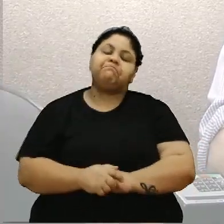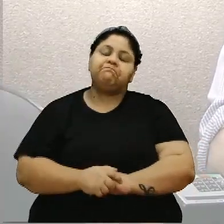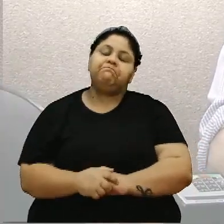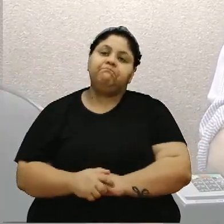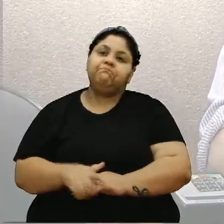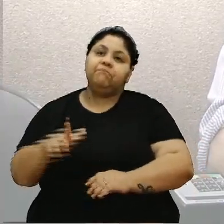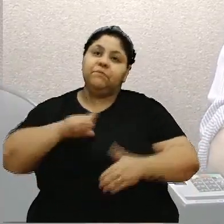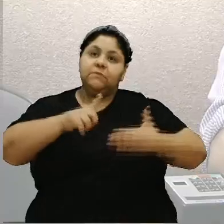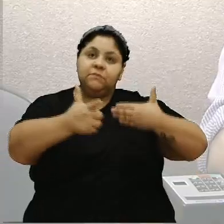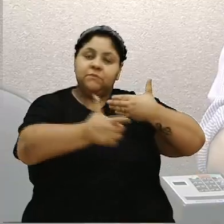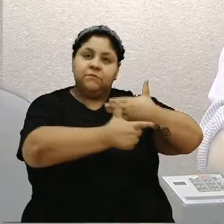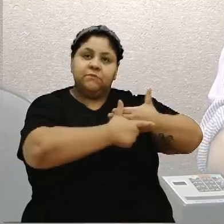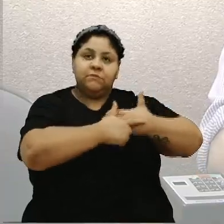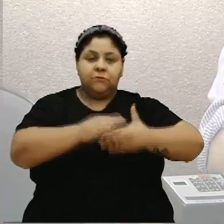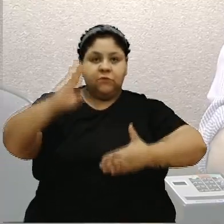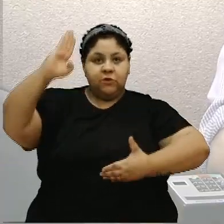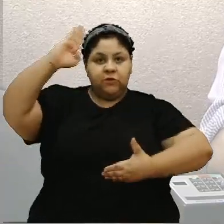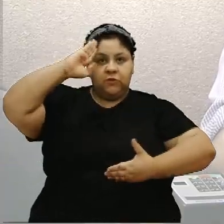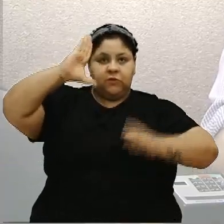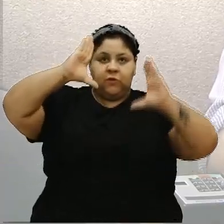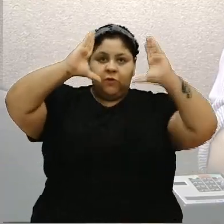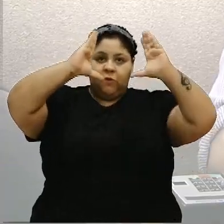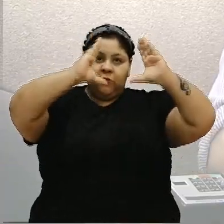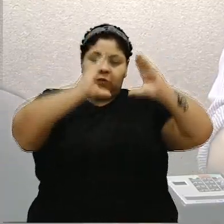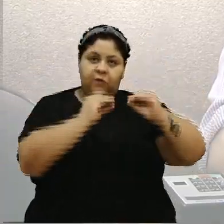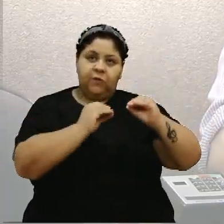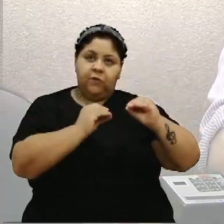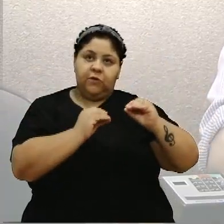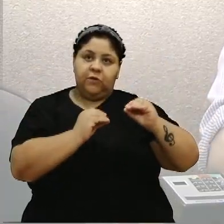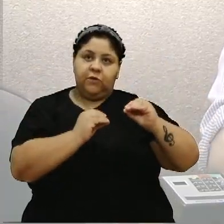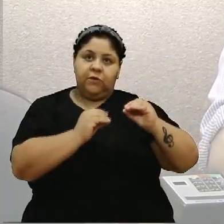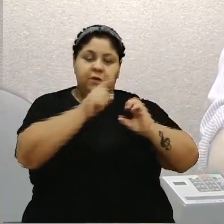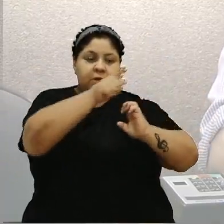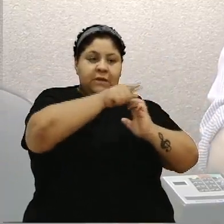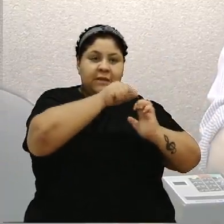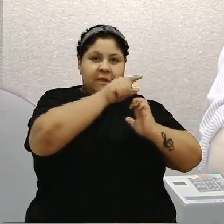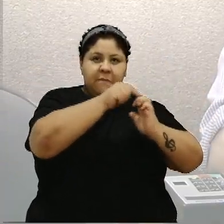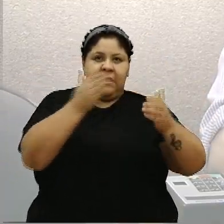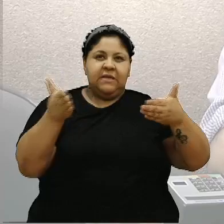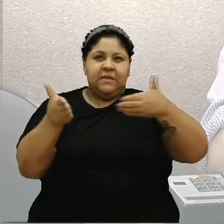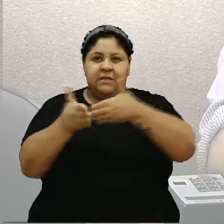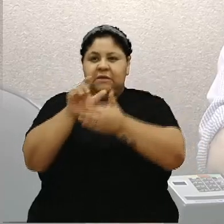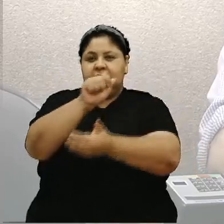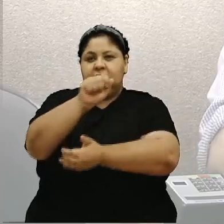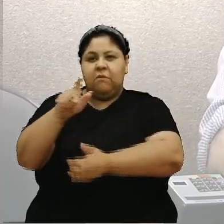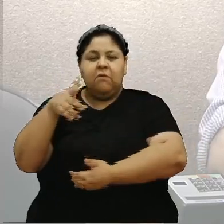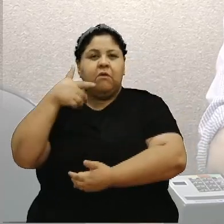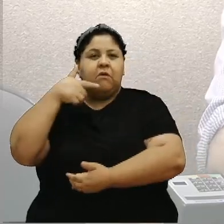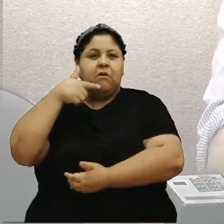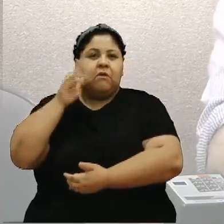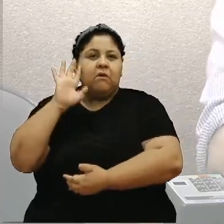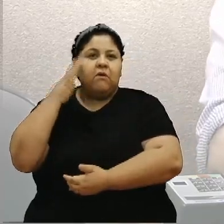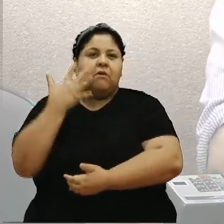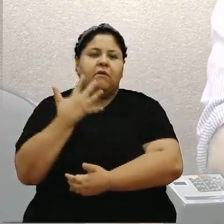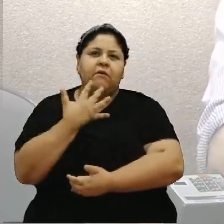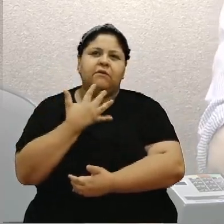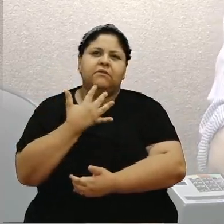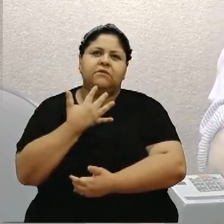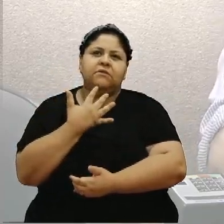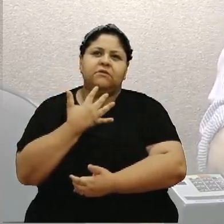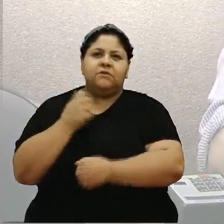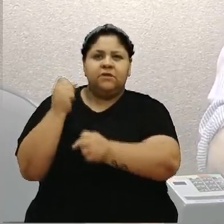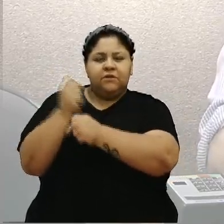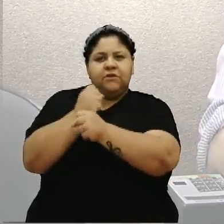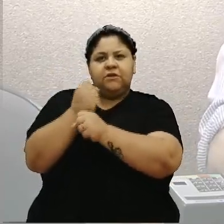a função de guarda noturno na retificadora caxiense até a sua aposentadoria, que aconteceu no ano